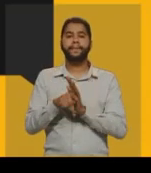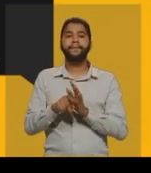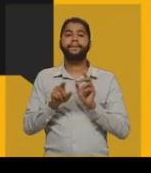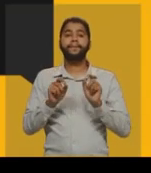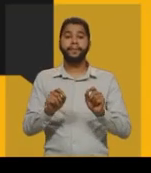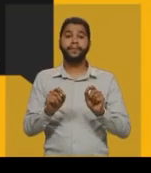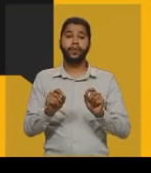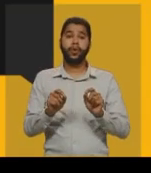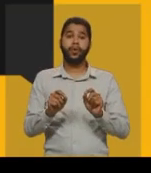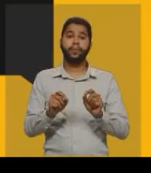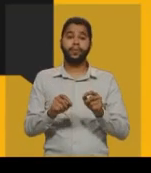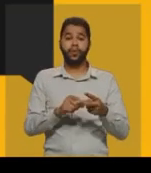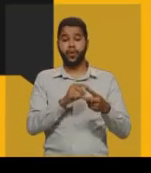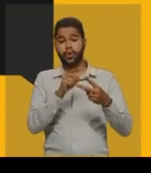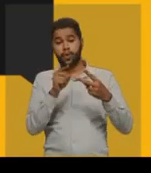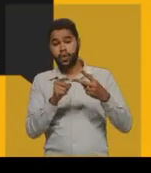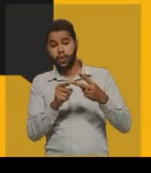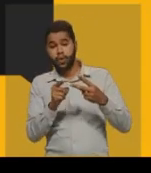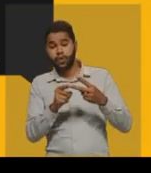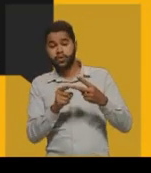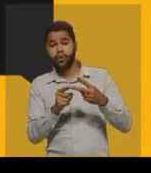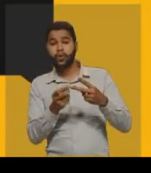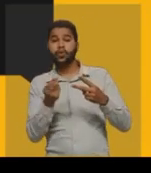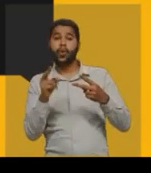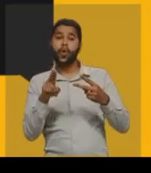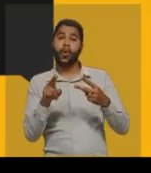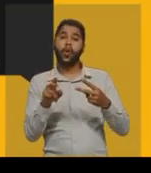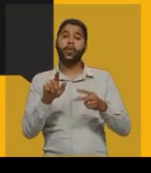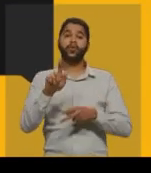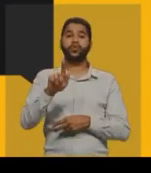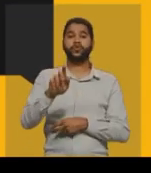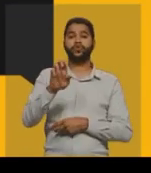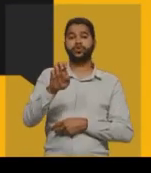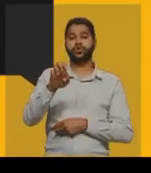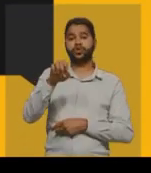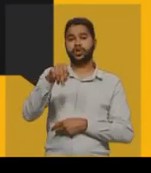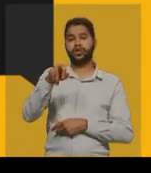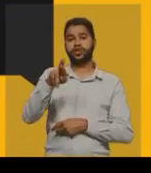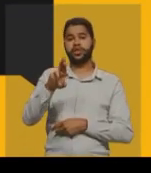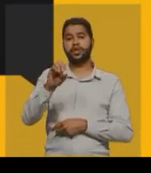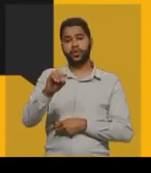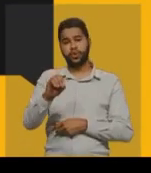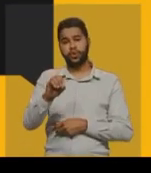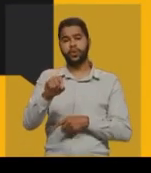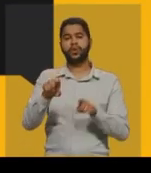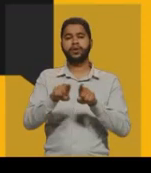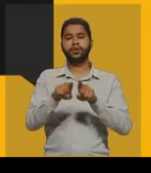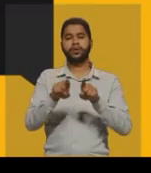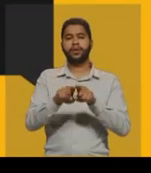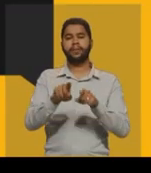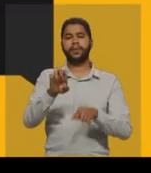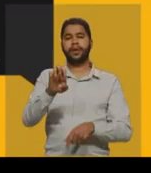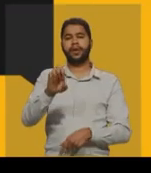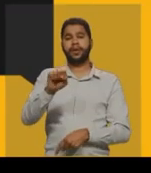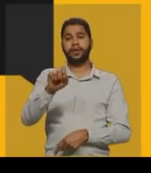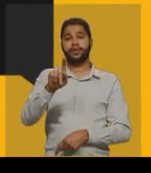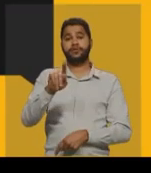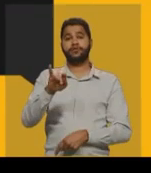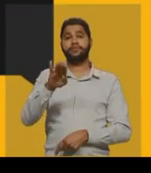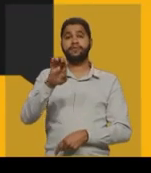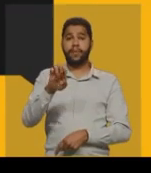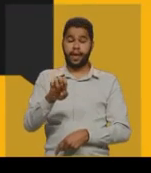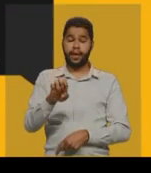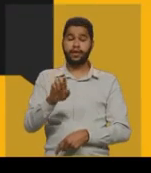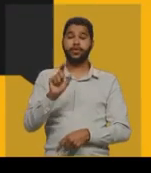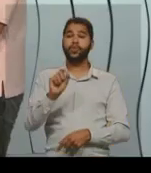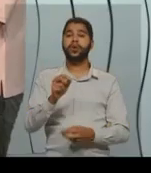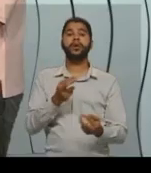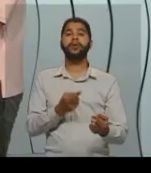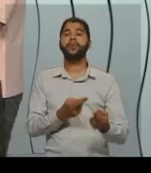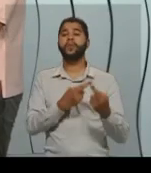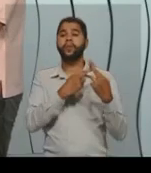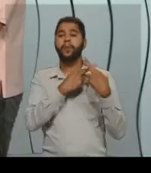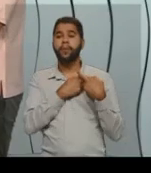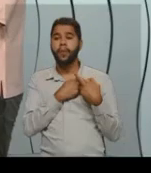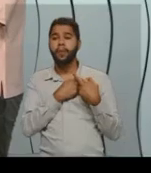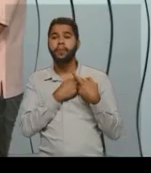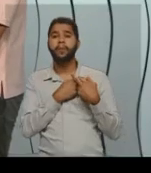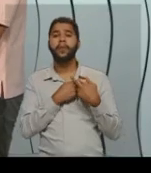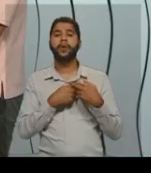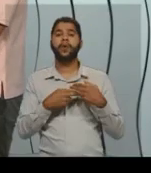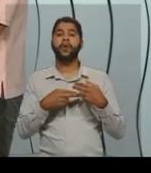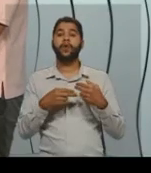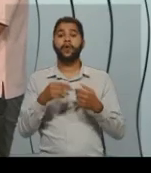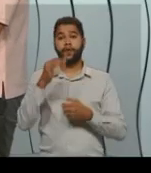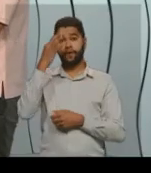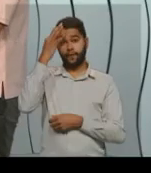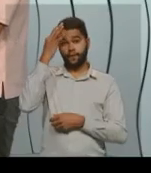segunda ou de gênero e espécie. E o papel do conhecimento, eu vou ler para vocês, seria, o